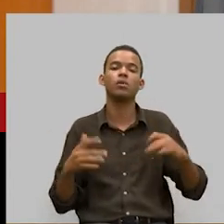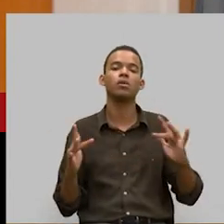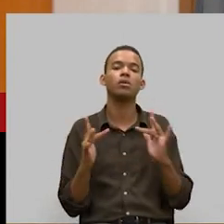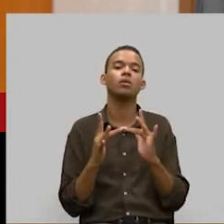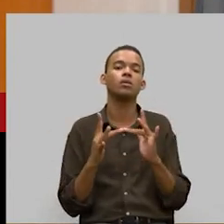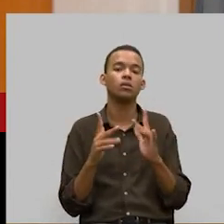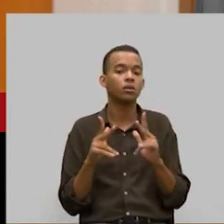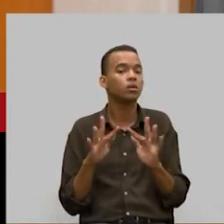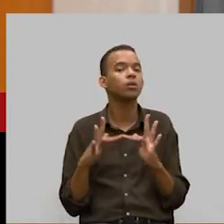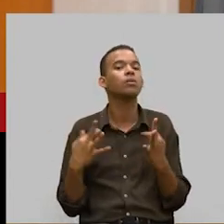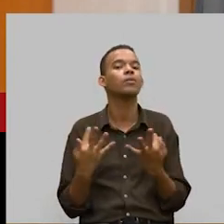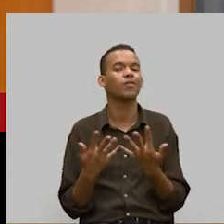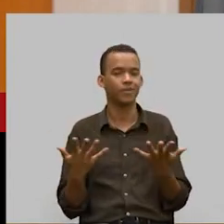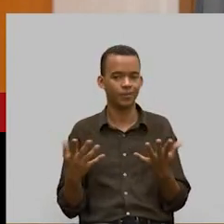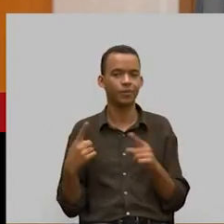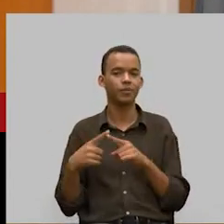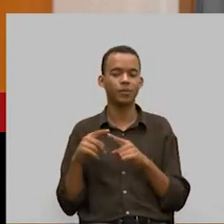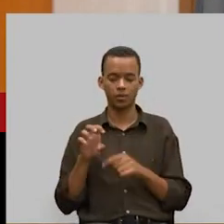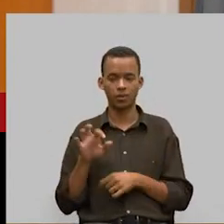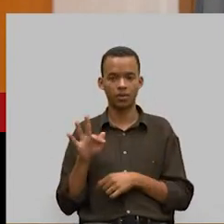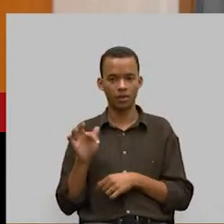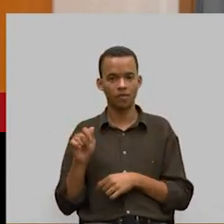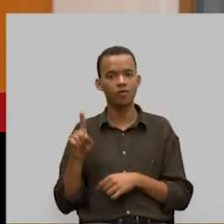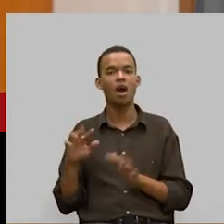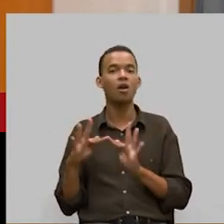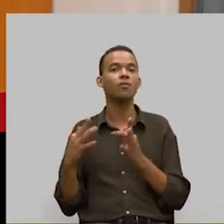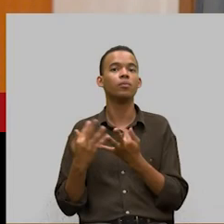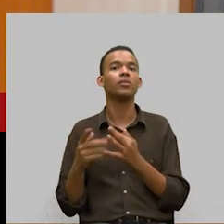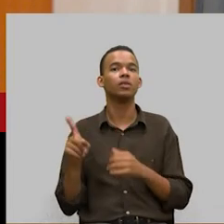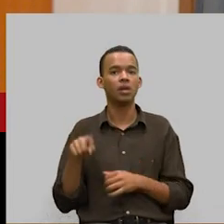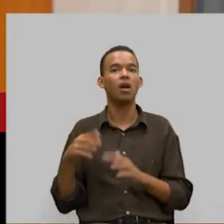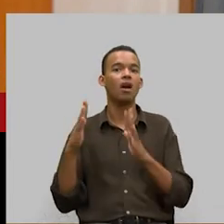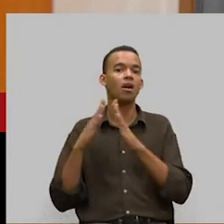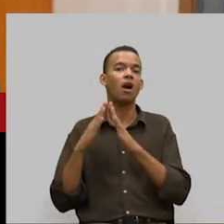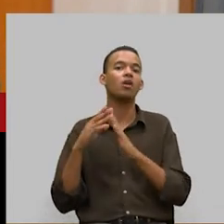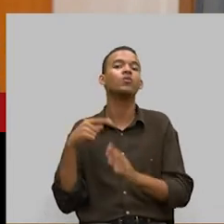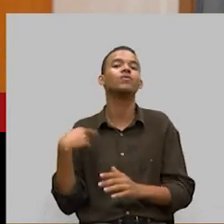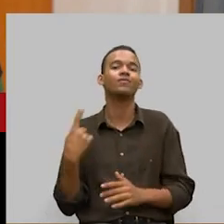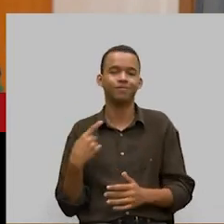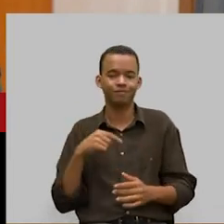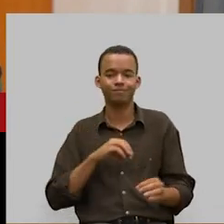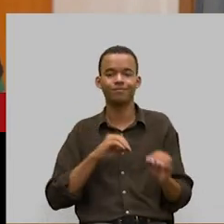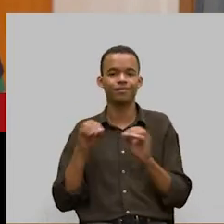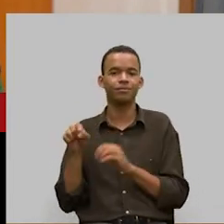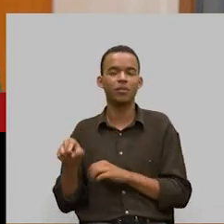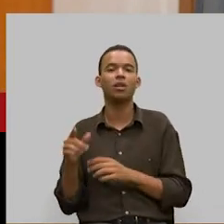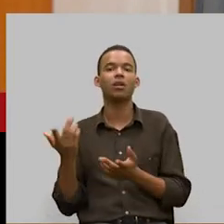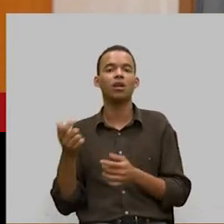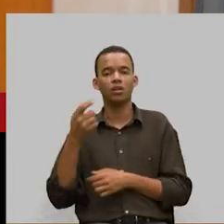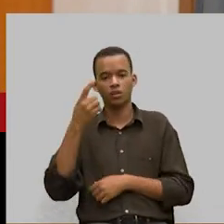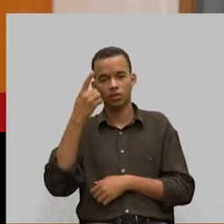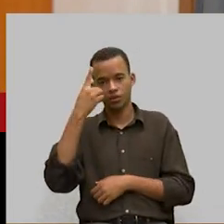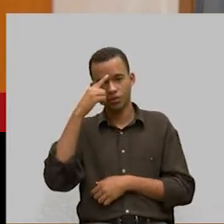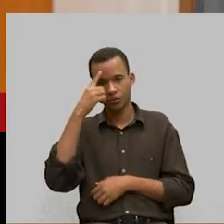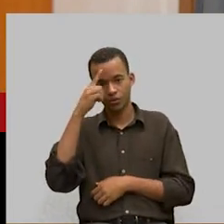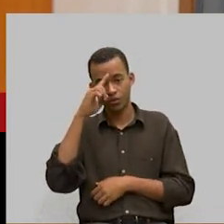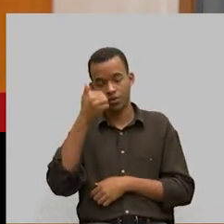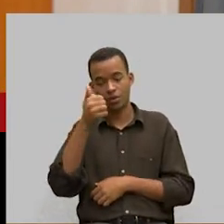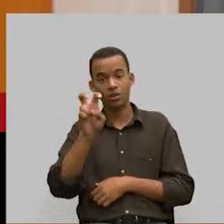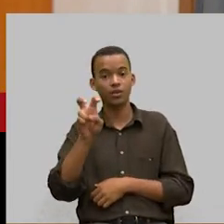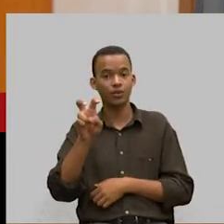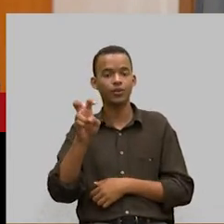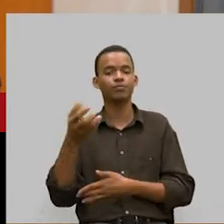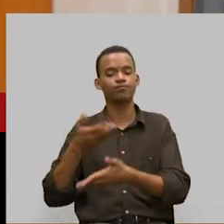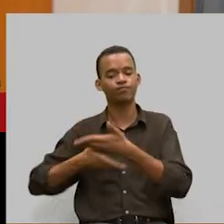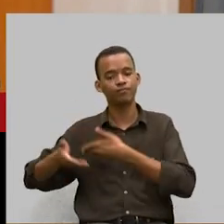família de verdade porque a Ea ela é a casa da gente né a gente tá ali eh nos 15 dias e ali a gente interagem